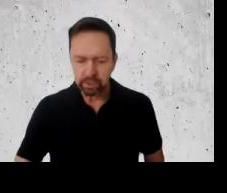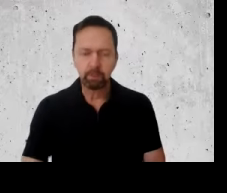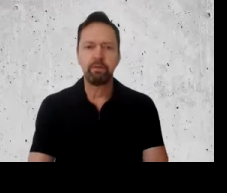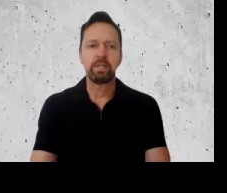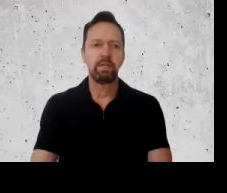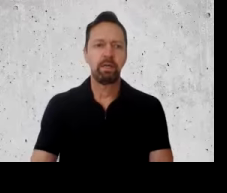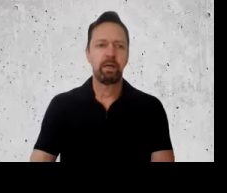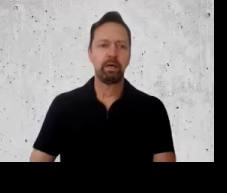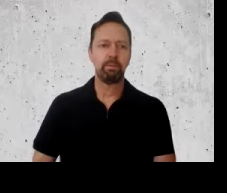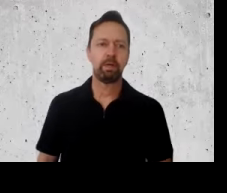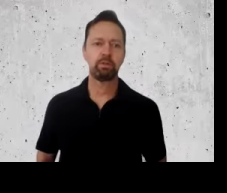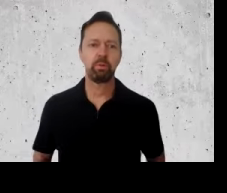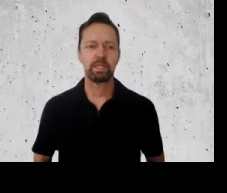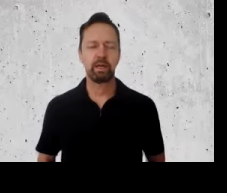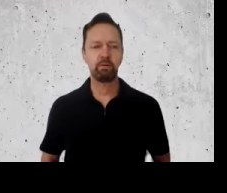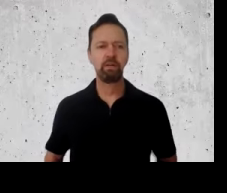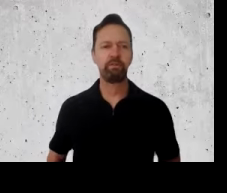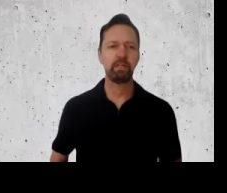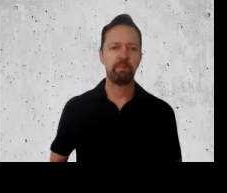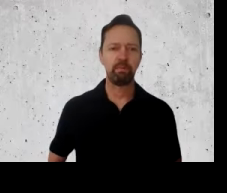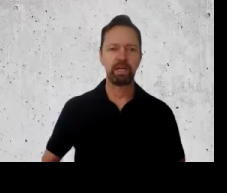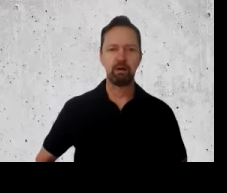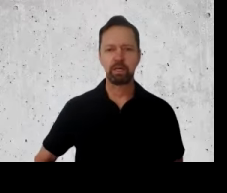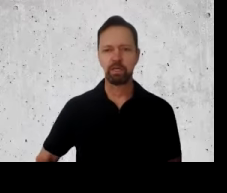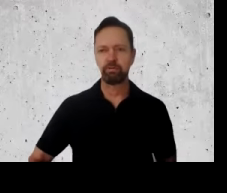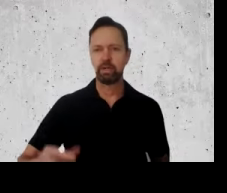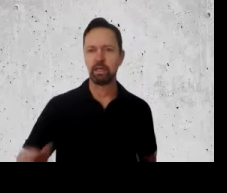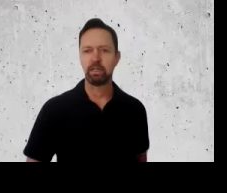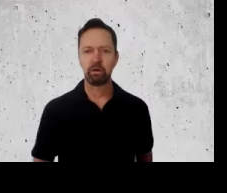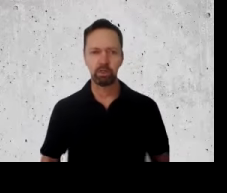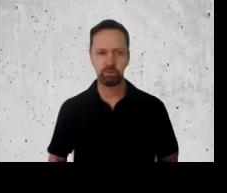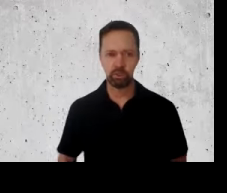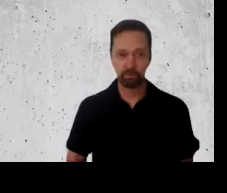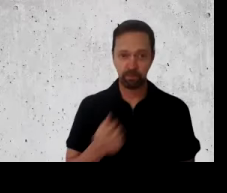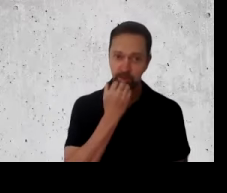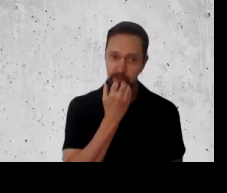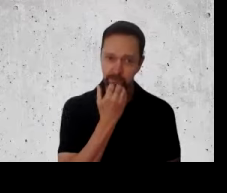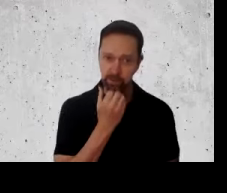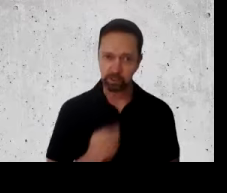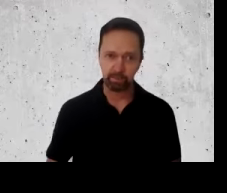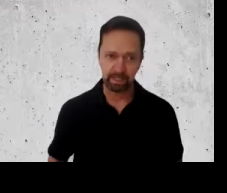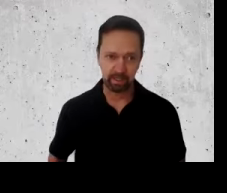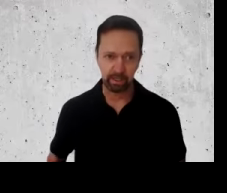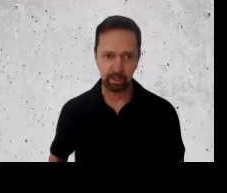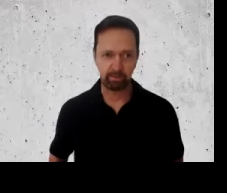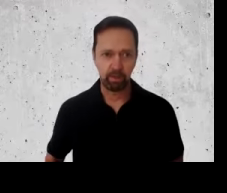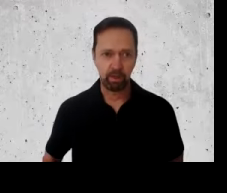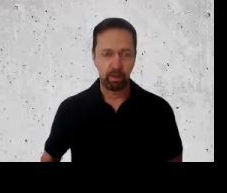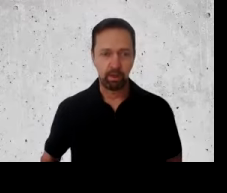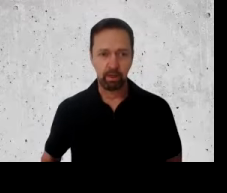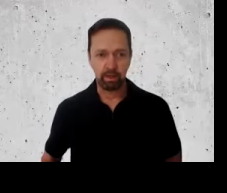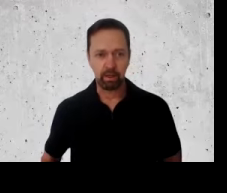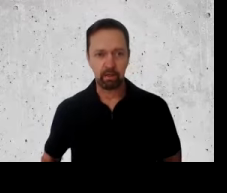Uma outra coisa que eu queria fazer antes de começar, eu tinha falado na primeira aula que a gente faria aquele negócio de as pessoas se